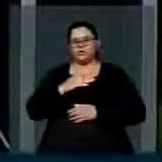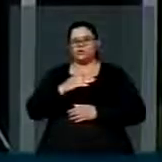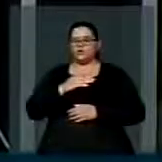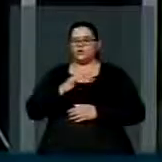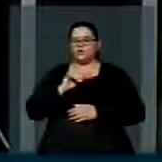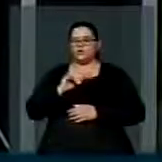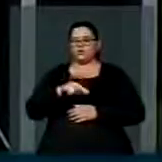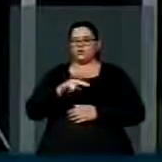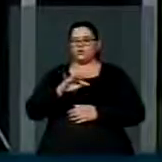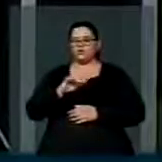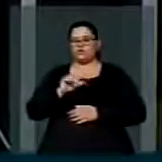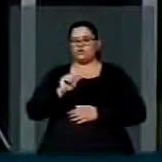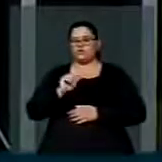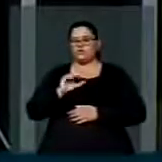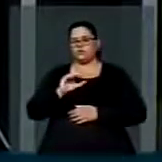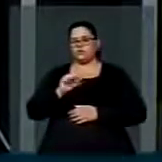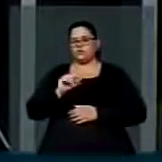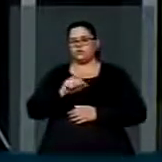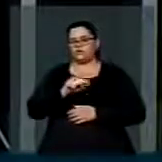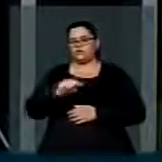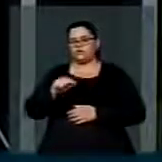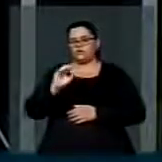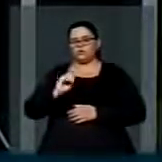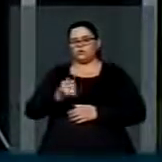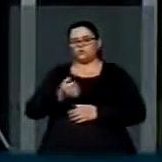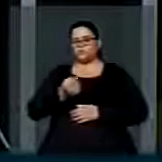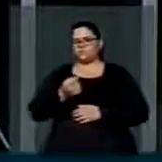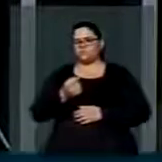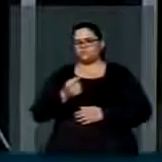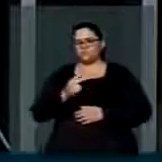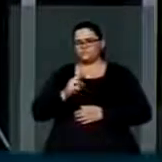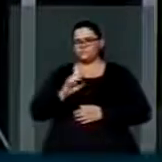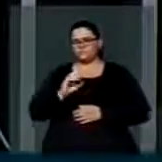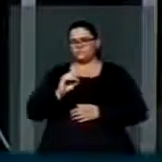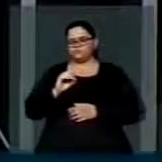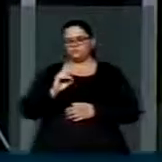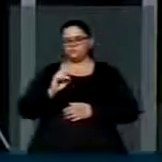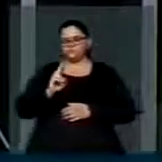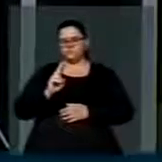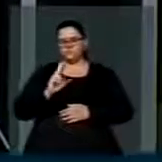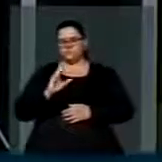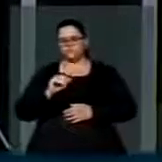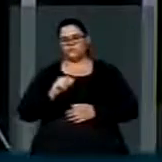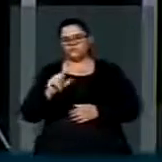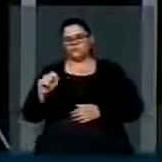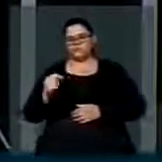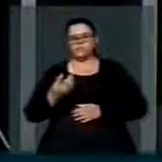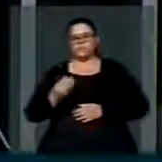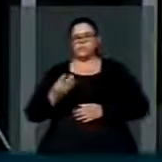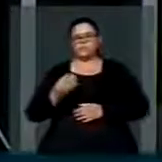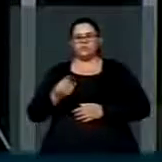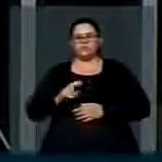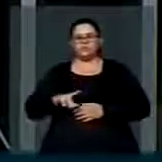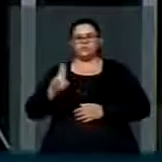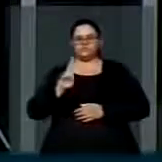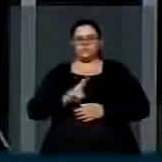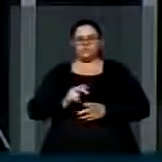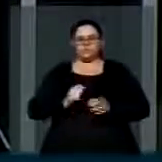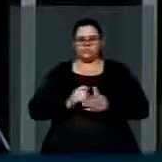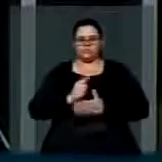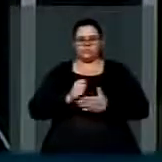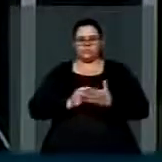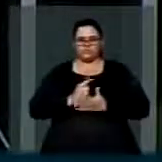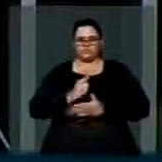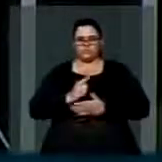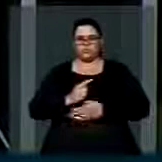do desequilíbrio macroeconômico, de pouca produção e muito consumo. Para finalizar, infelizmente